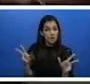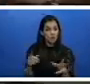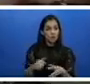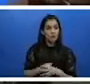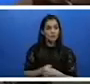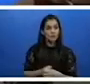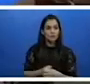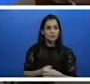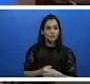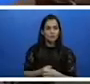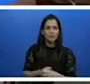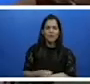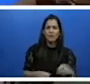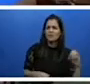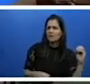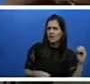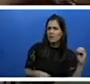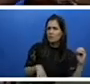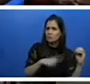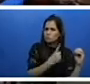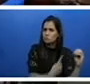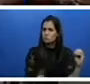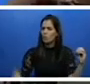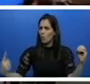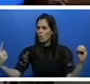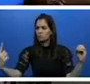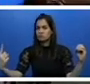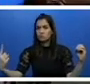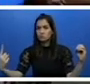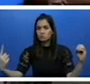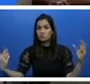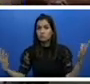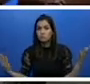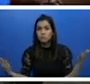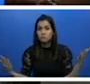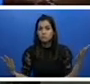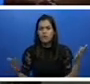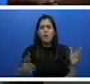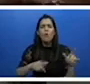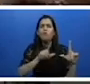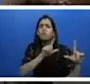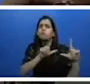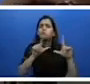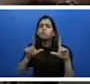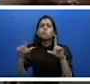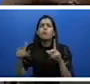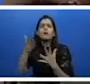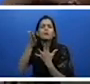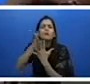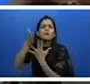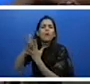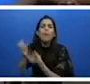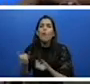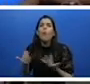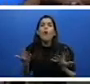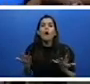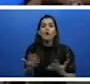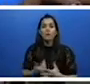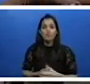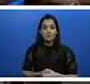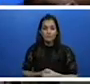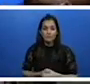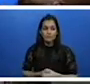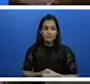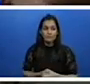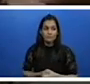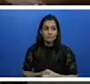0 e 1. O começo é 0, o final é 1. Qual que é a escala? Eu estou